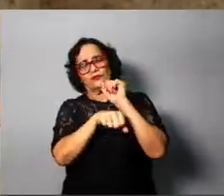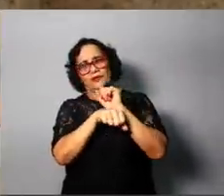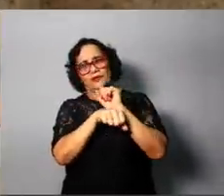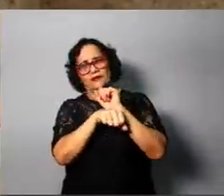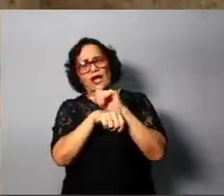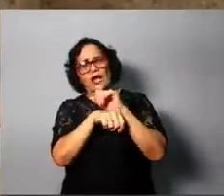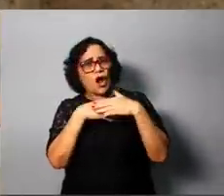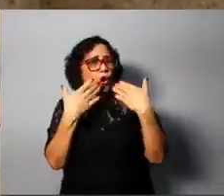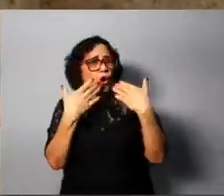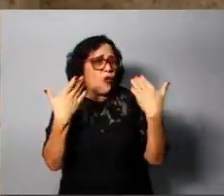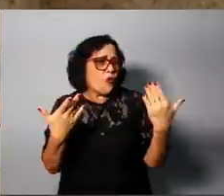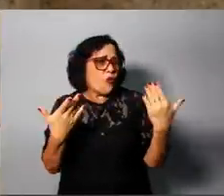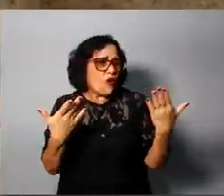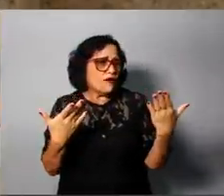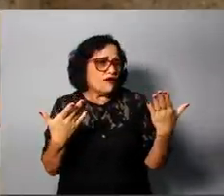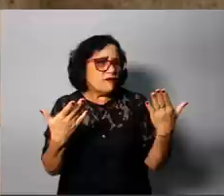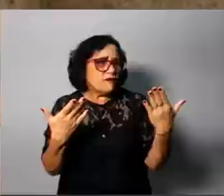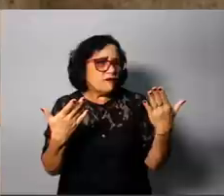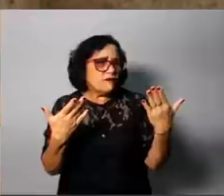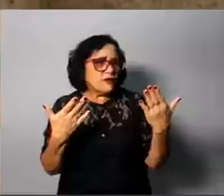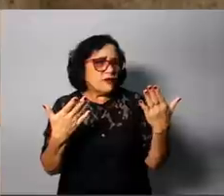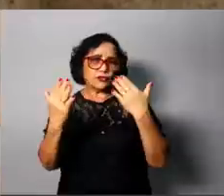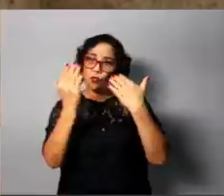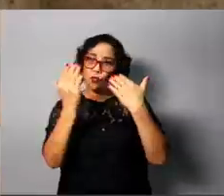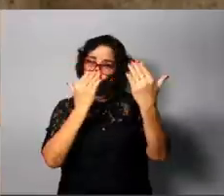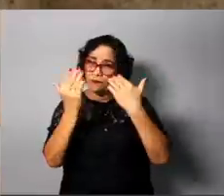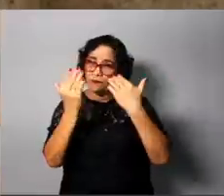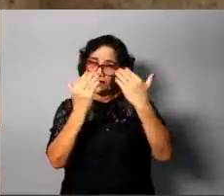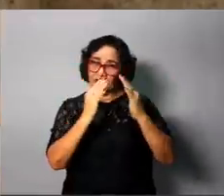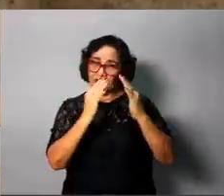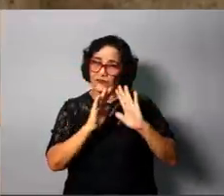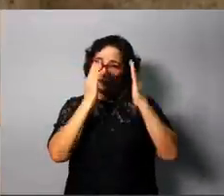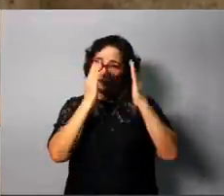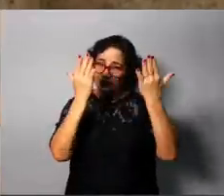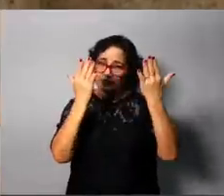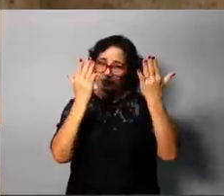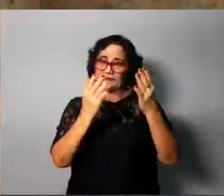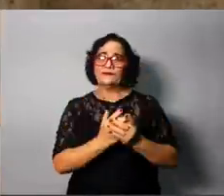festa nupcial, a não ser nesta, foi